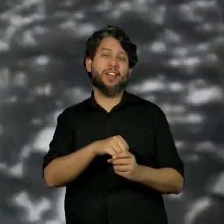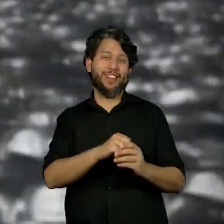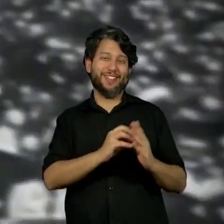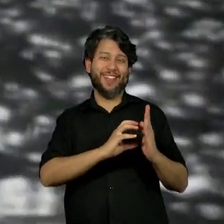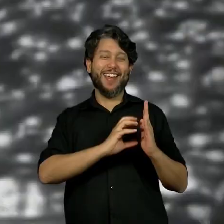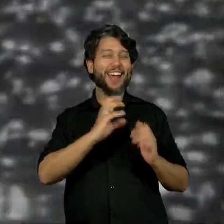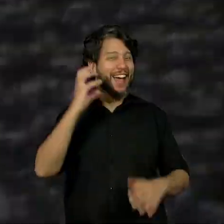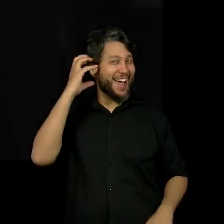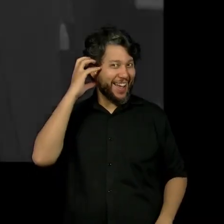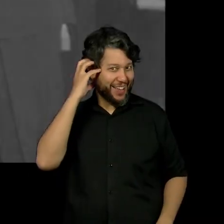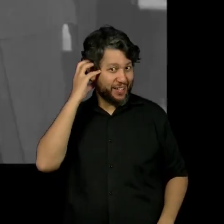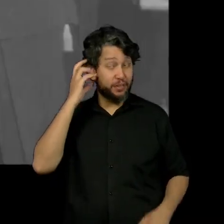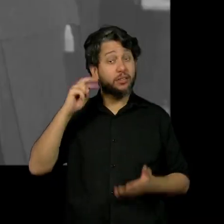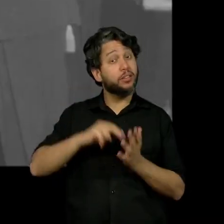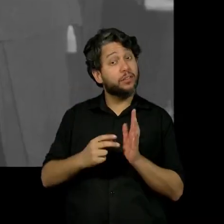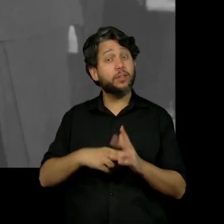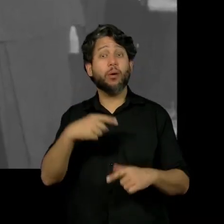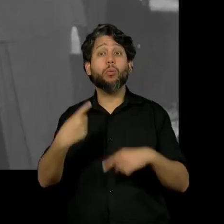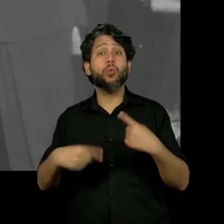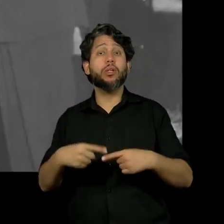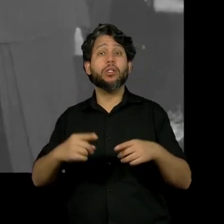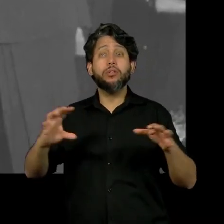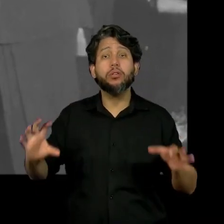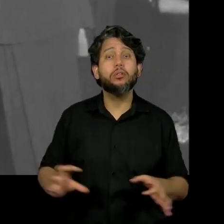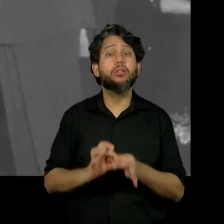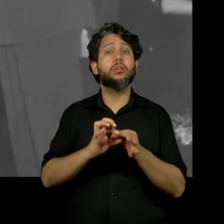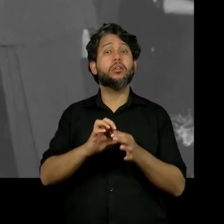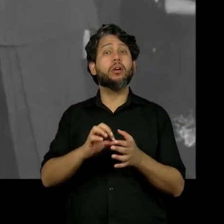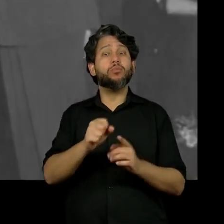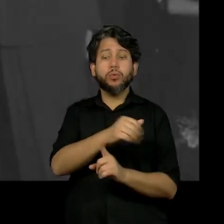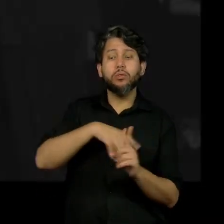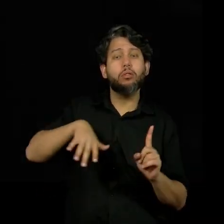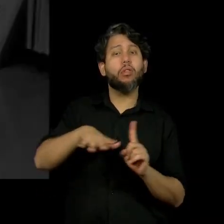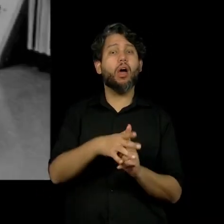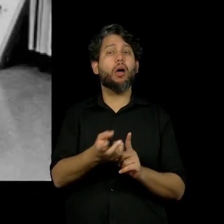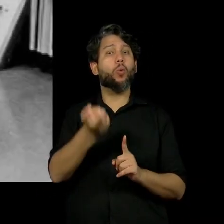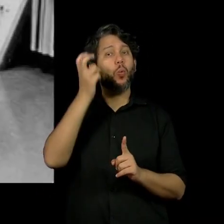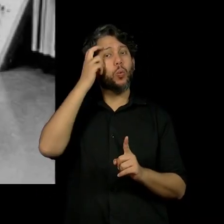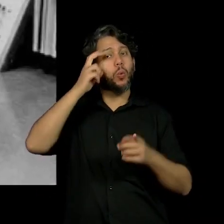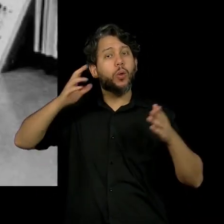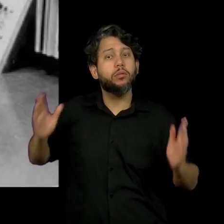de integração política, social e cultural no país.